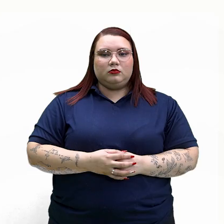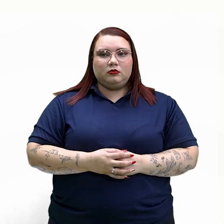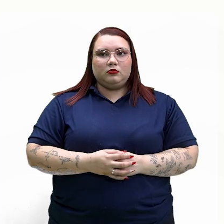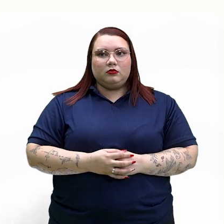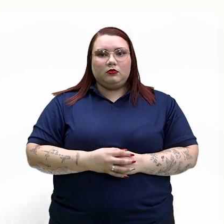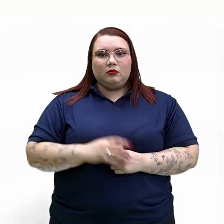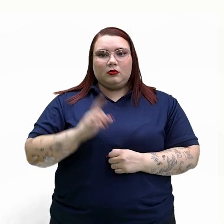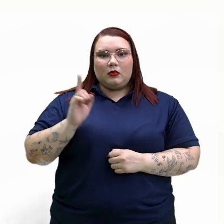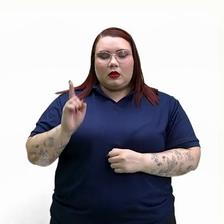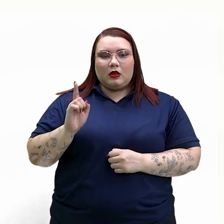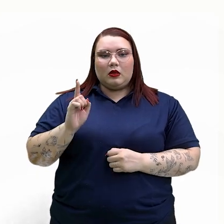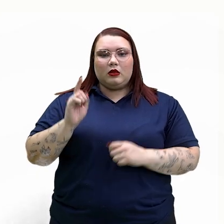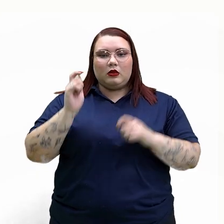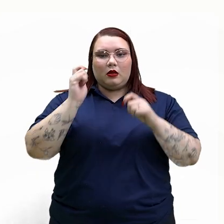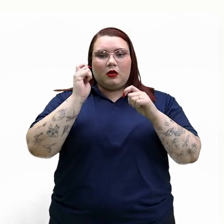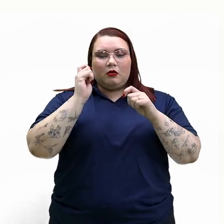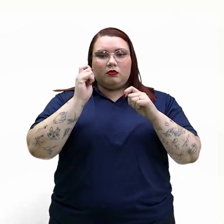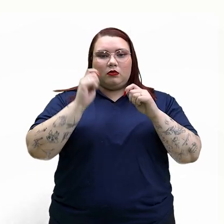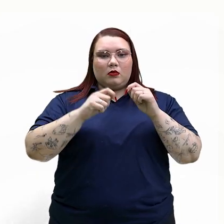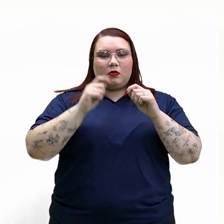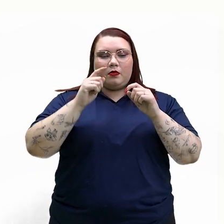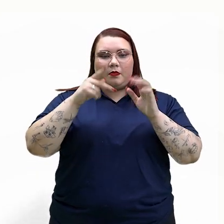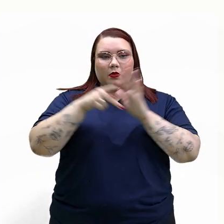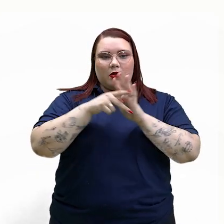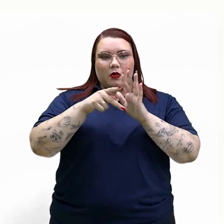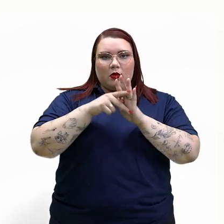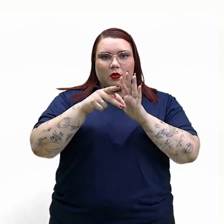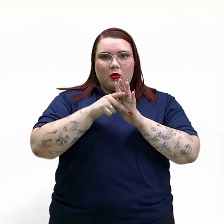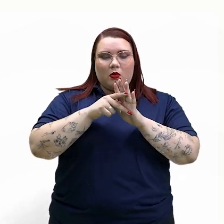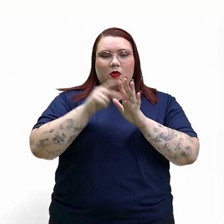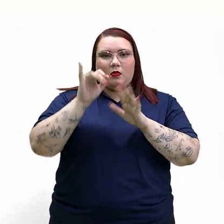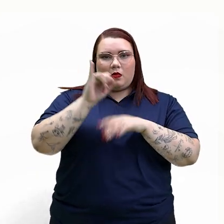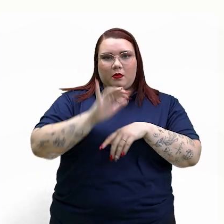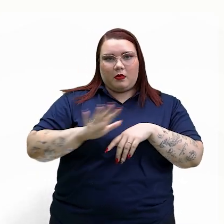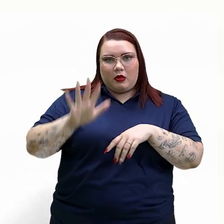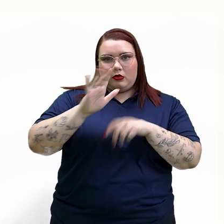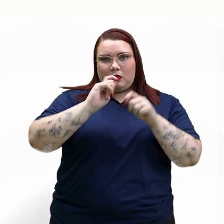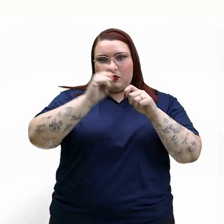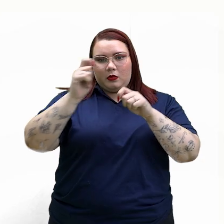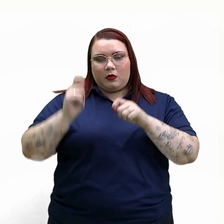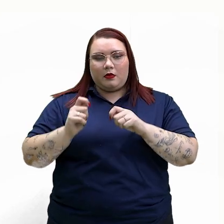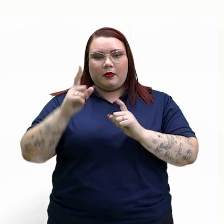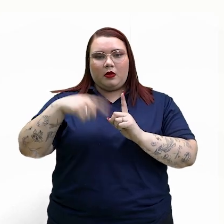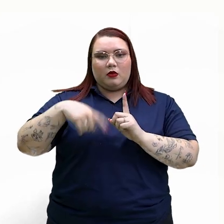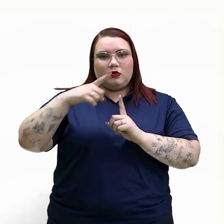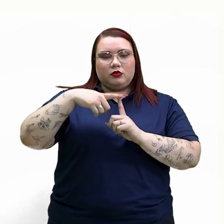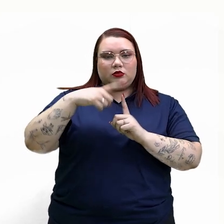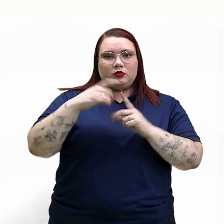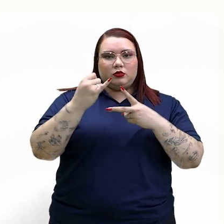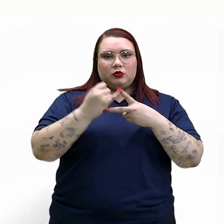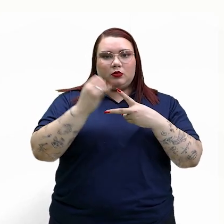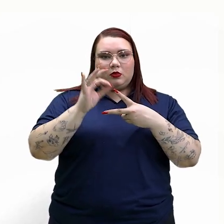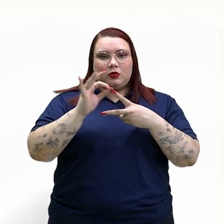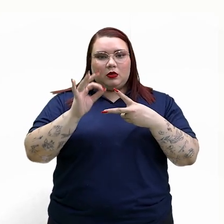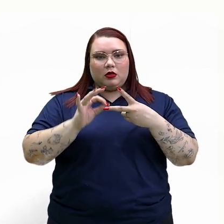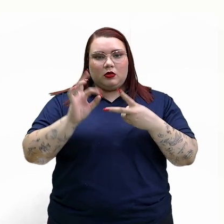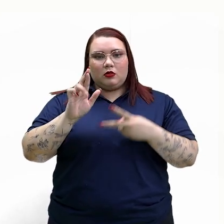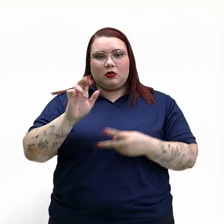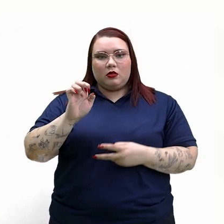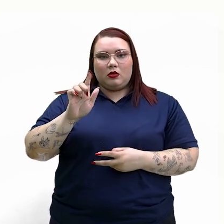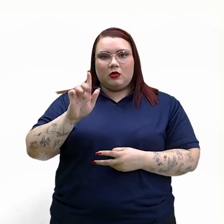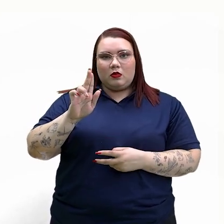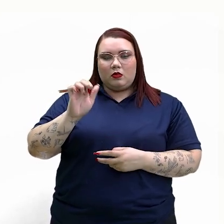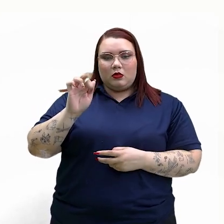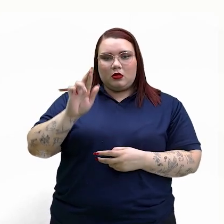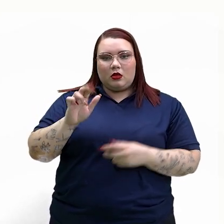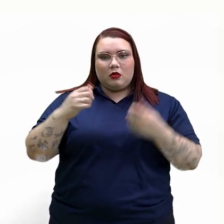que essa escultura tem a forma de um polígono regular. Então, se ele é um polígono regular, eu tenho